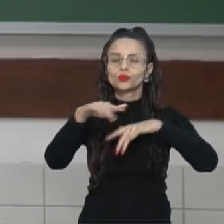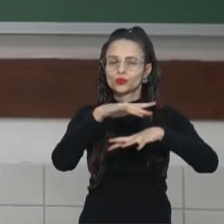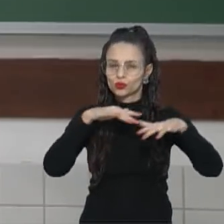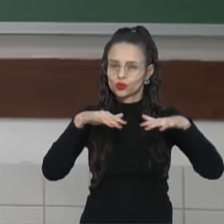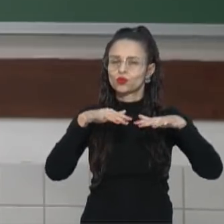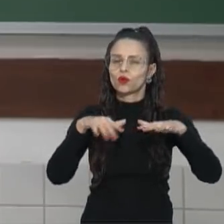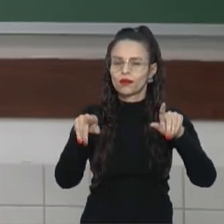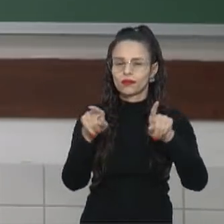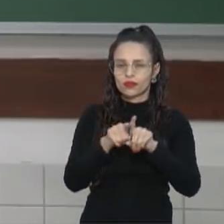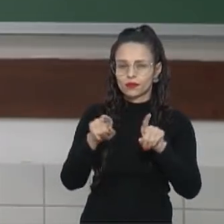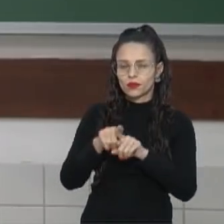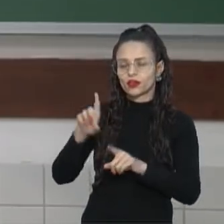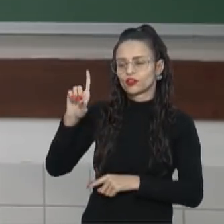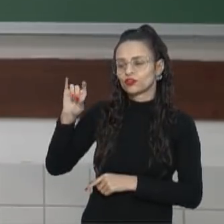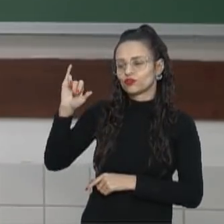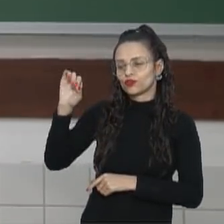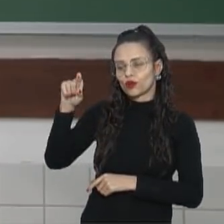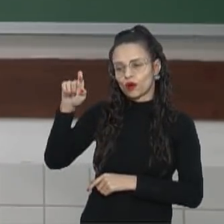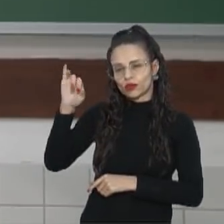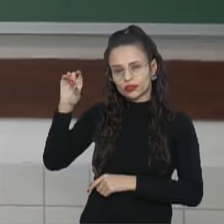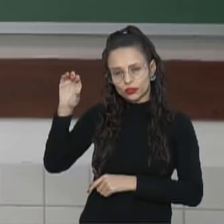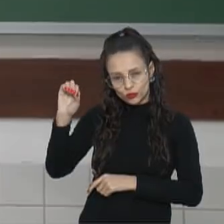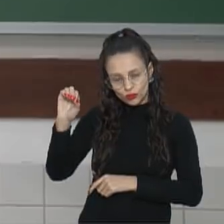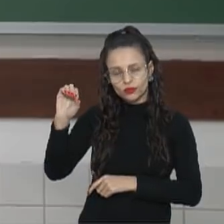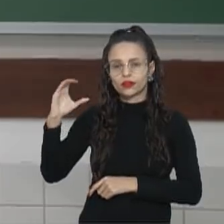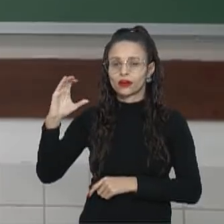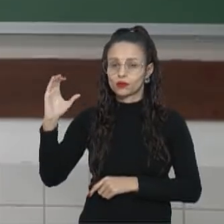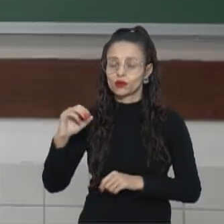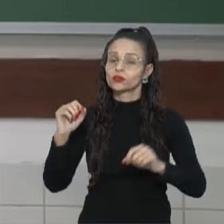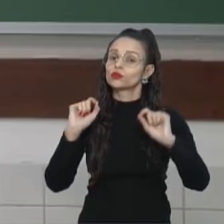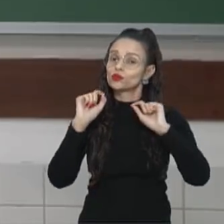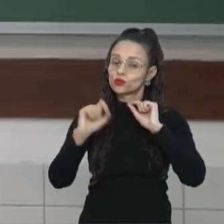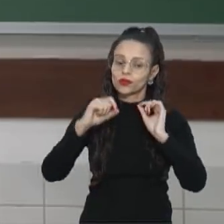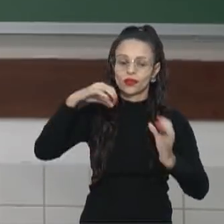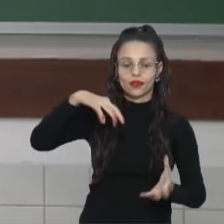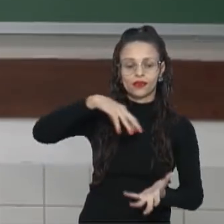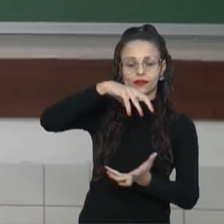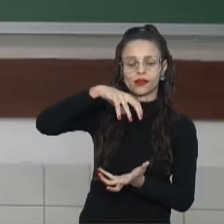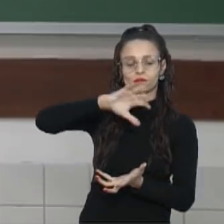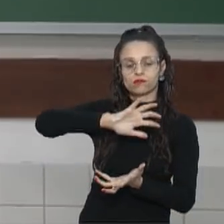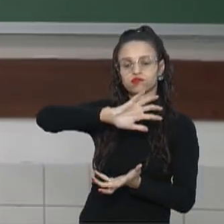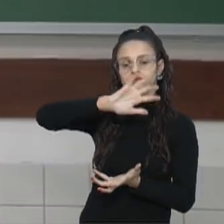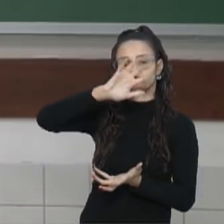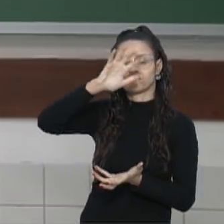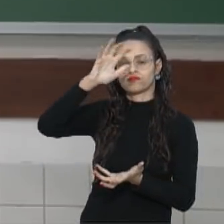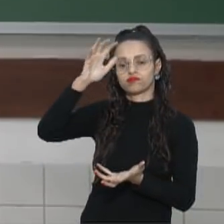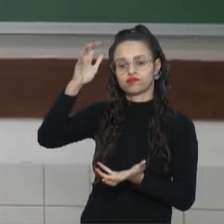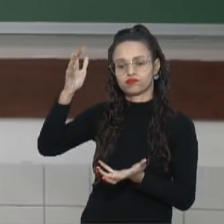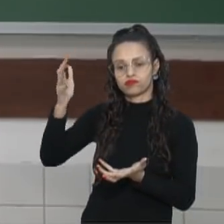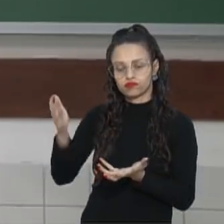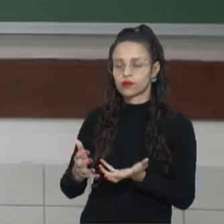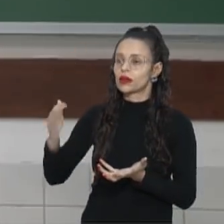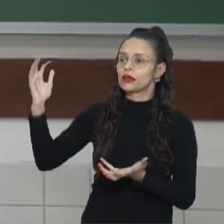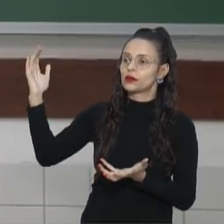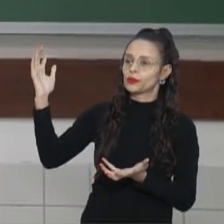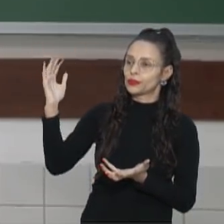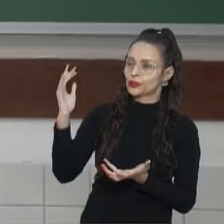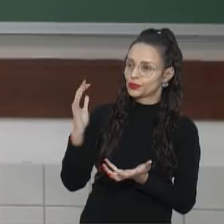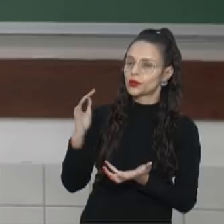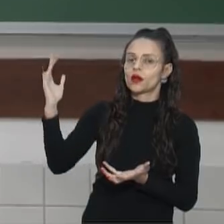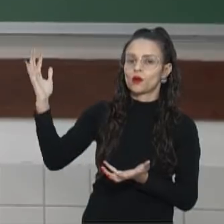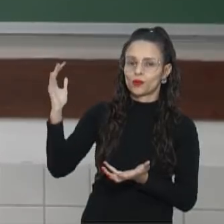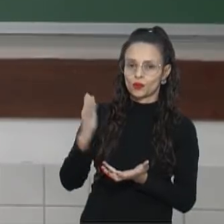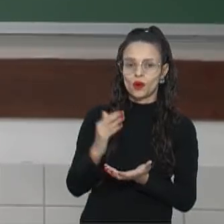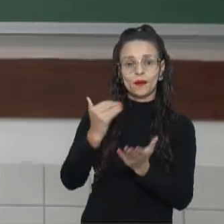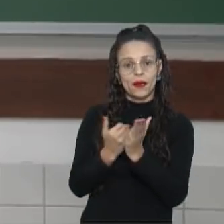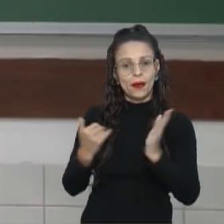de dióxido de carbono, aumentando o efeito estufa. Ou seja, mais calor que deveria ir para o espaço durante a